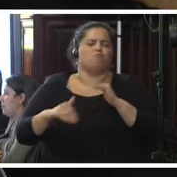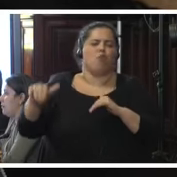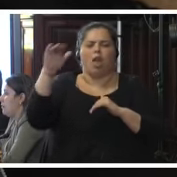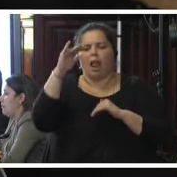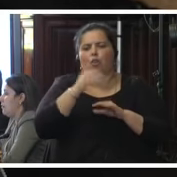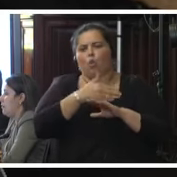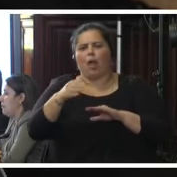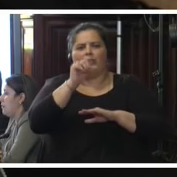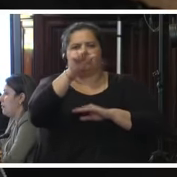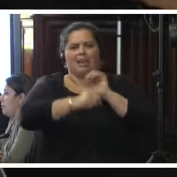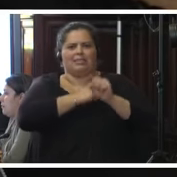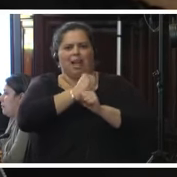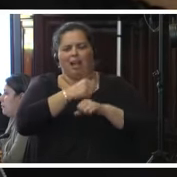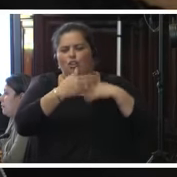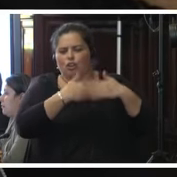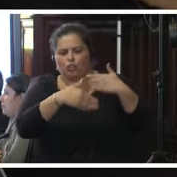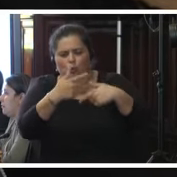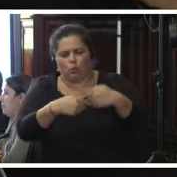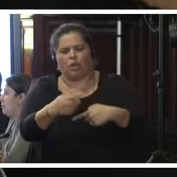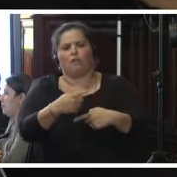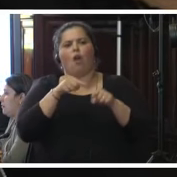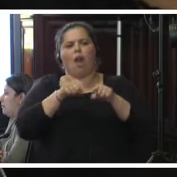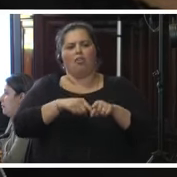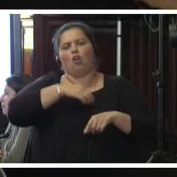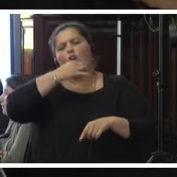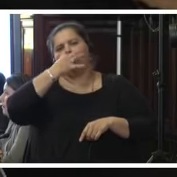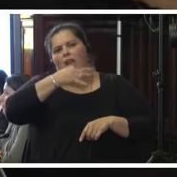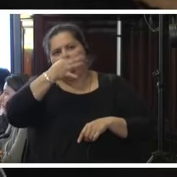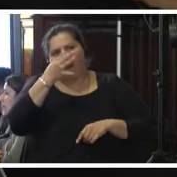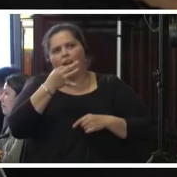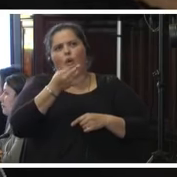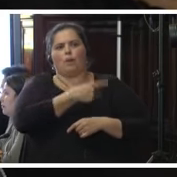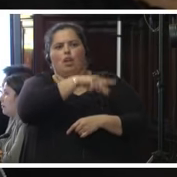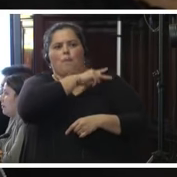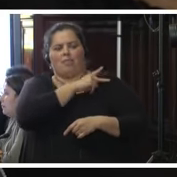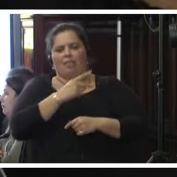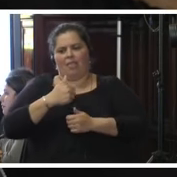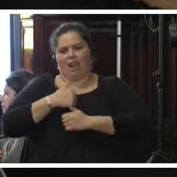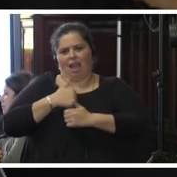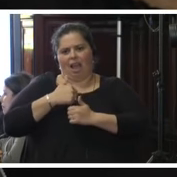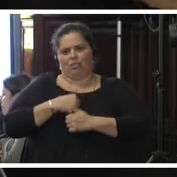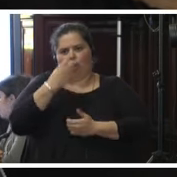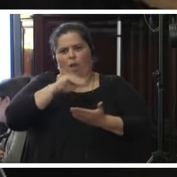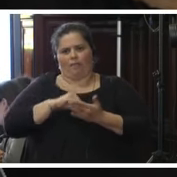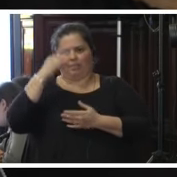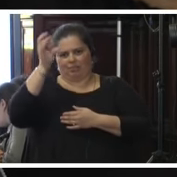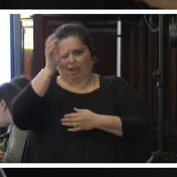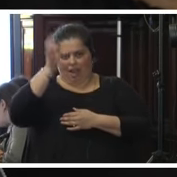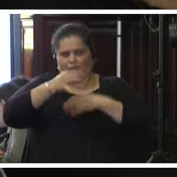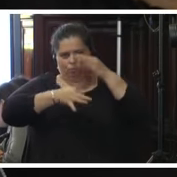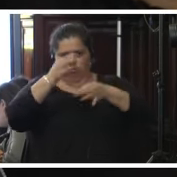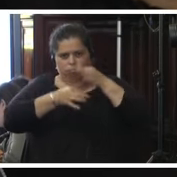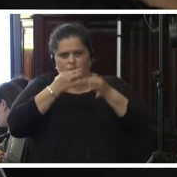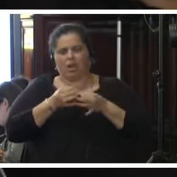em audiência pública no Senado. Ele disse, com relação a essa experiência de ocupação, que no dia seguinte que nós fomos embora, abre aspas,